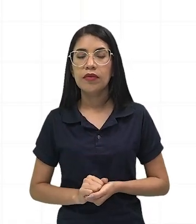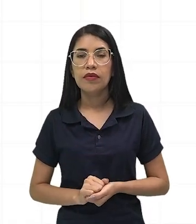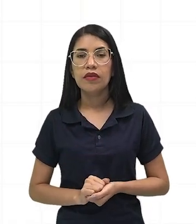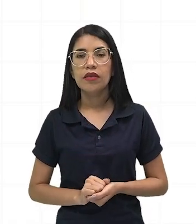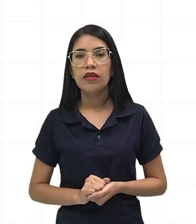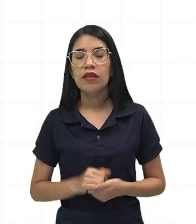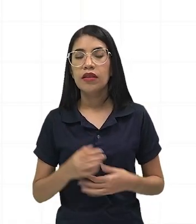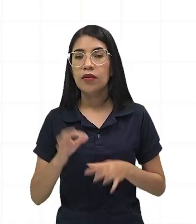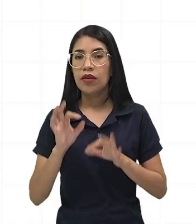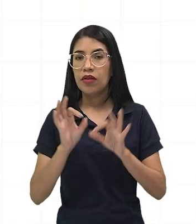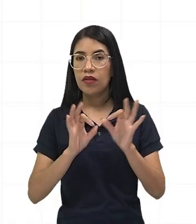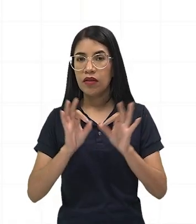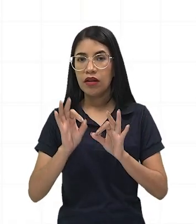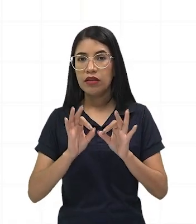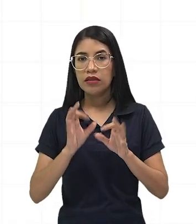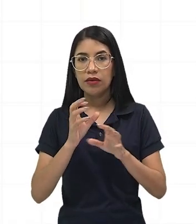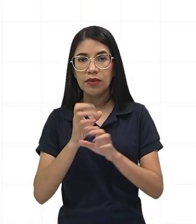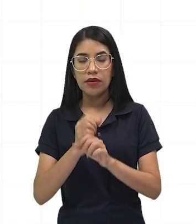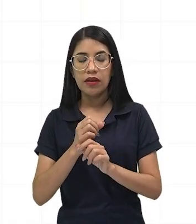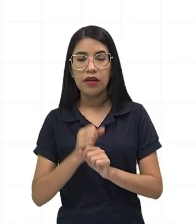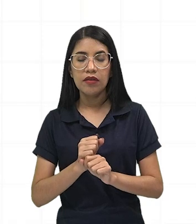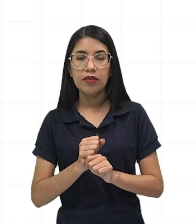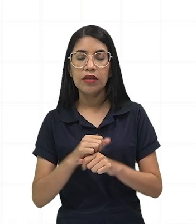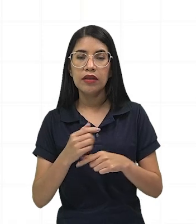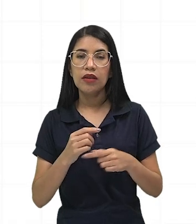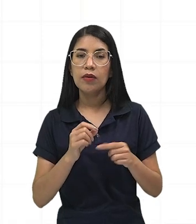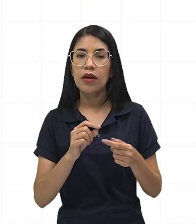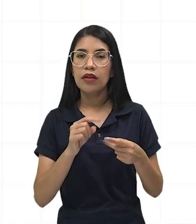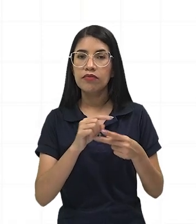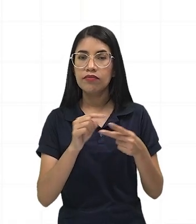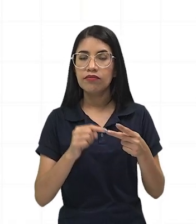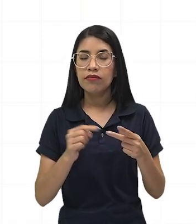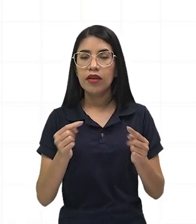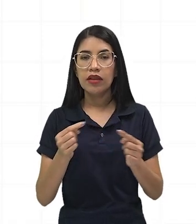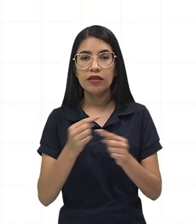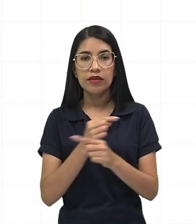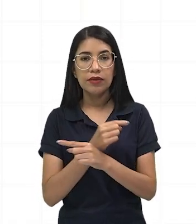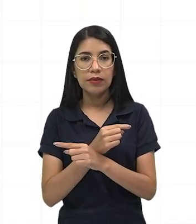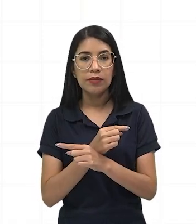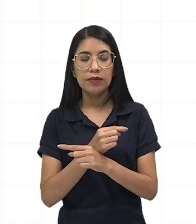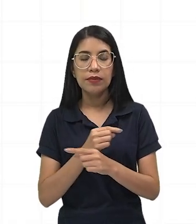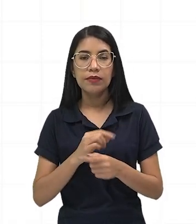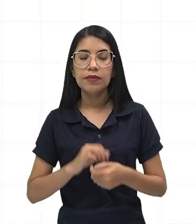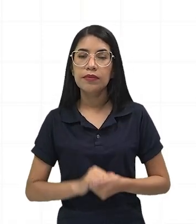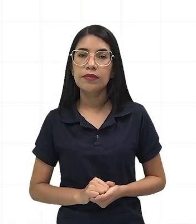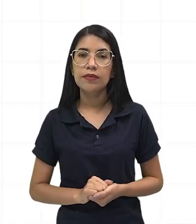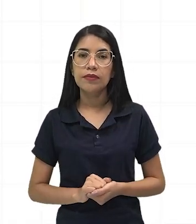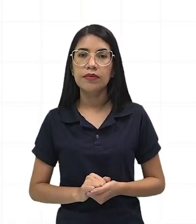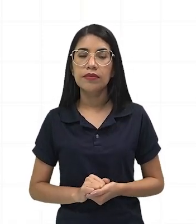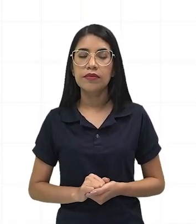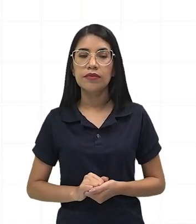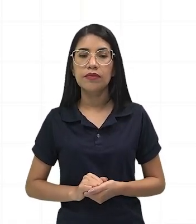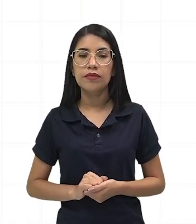Então eu montei, né? Portanto, essas grandezas são o quê? Ó? Inversamente